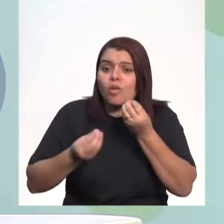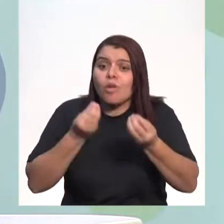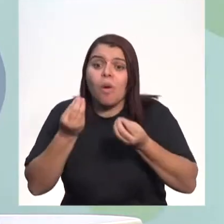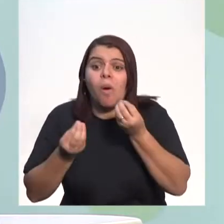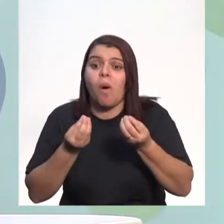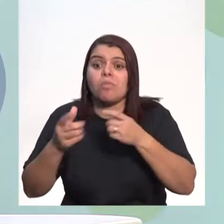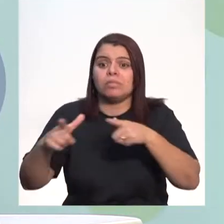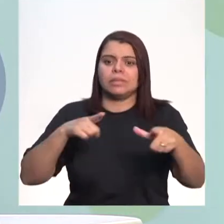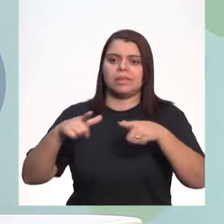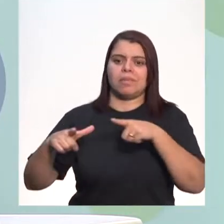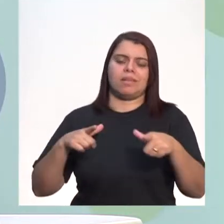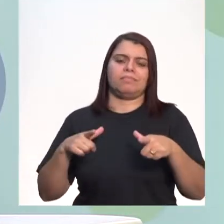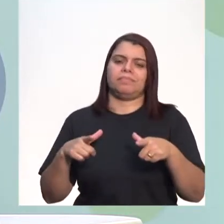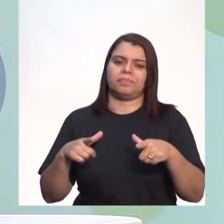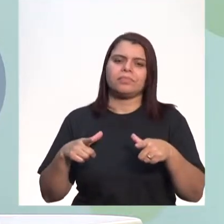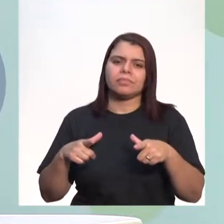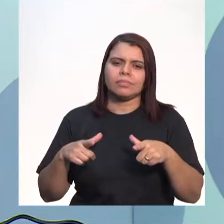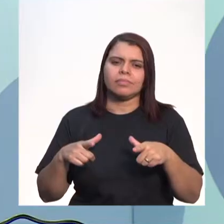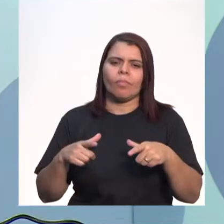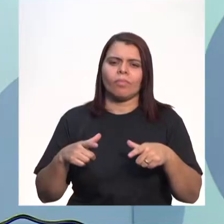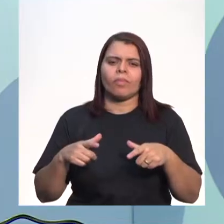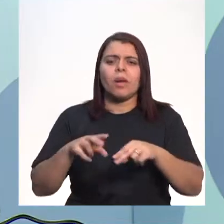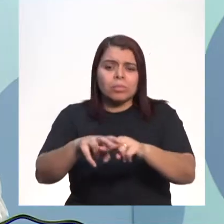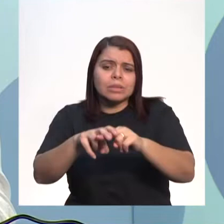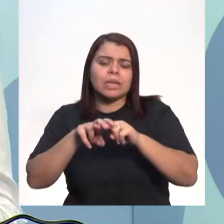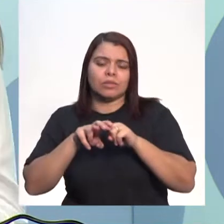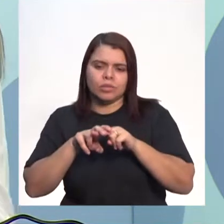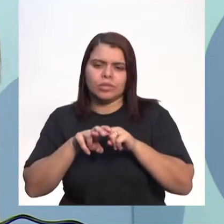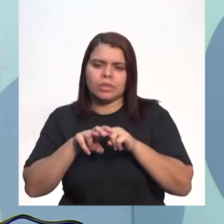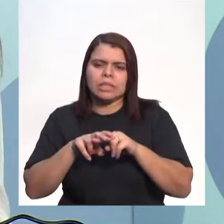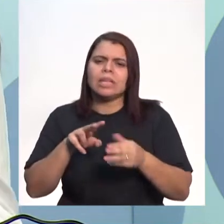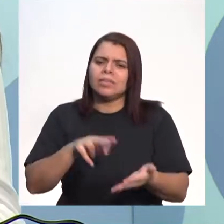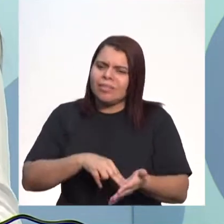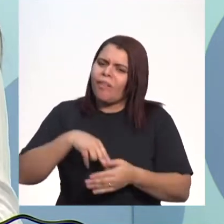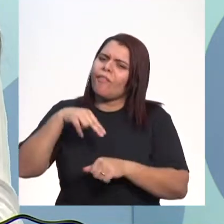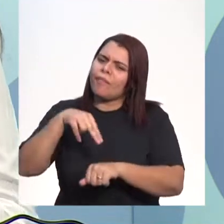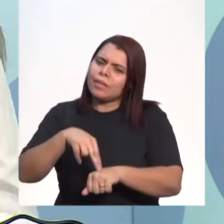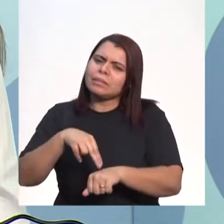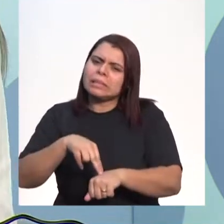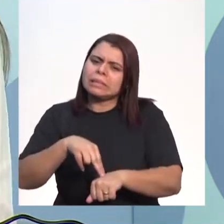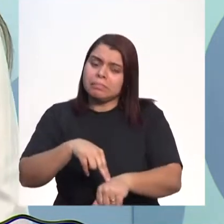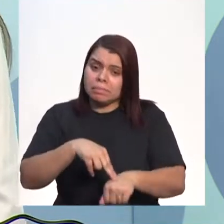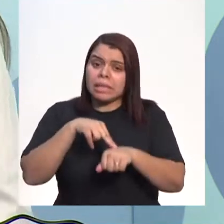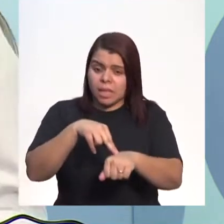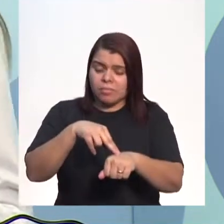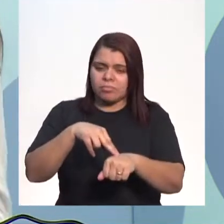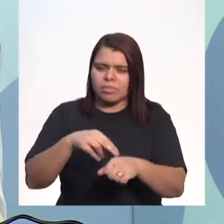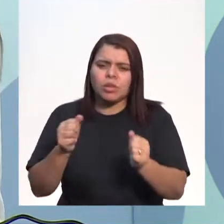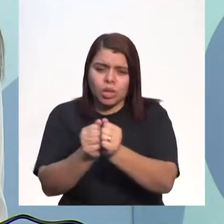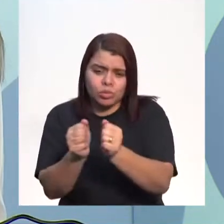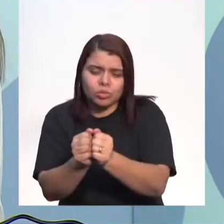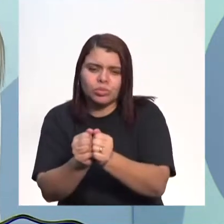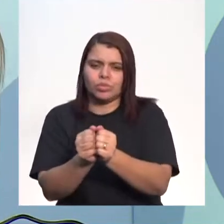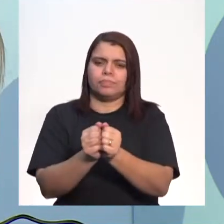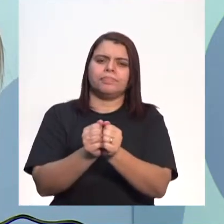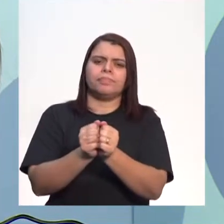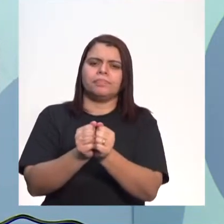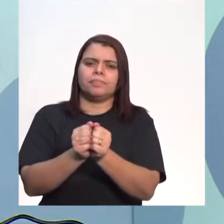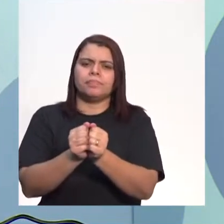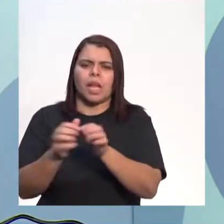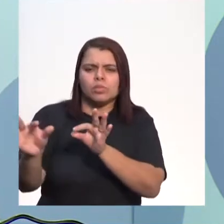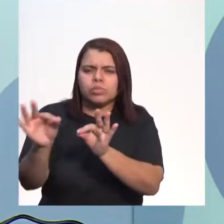habilidades, elas se articulam. Por isso, nós fizemos o trabalho de manter essas habilidades que se